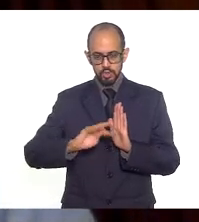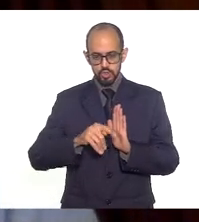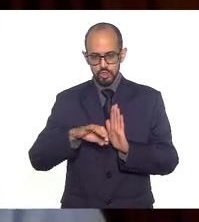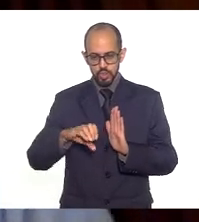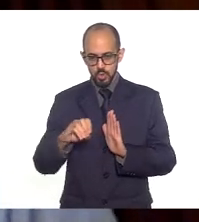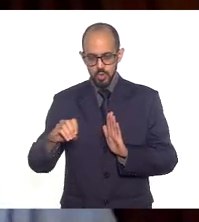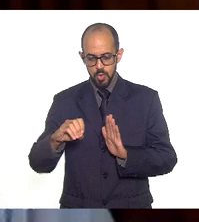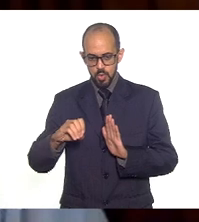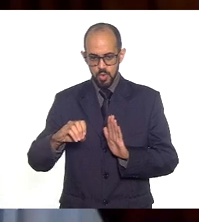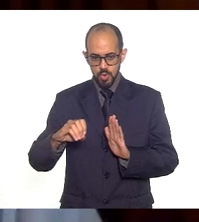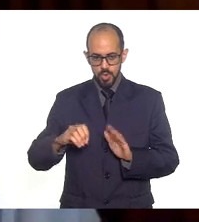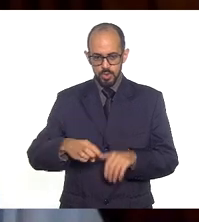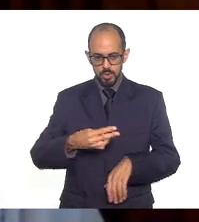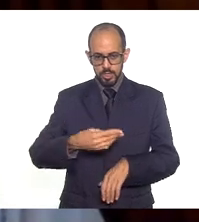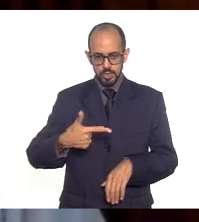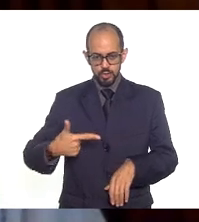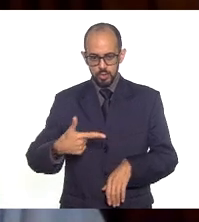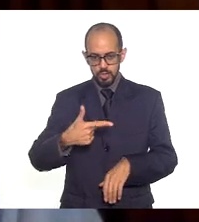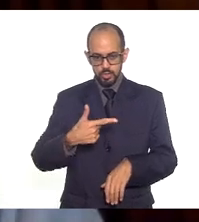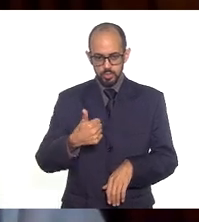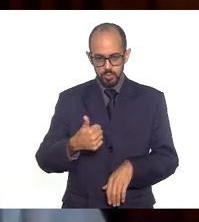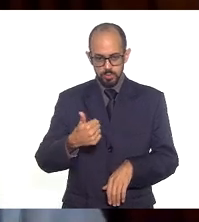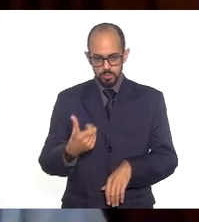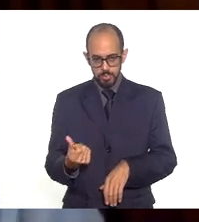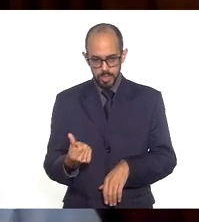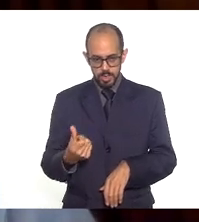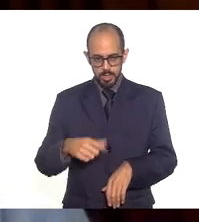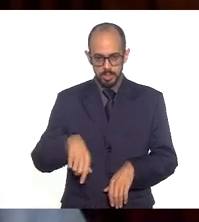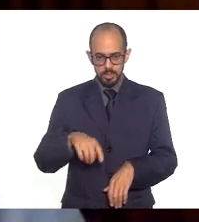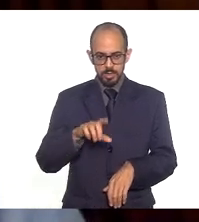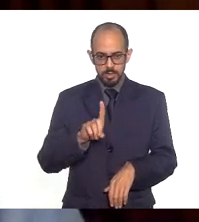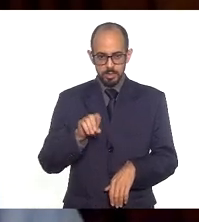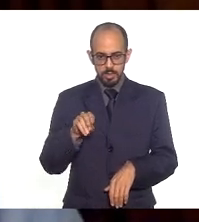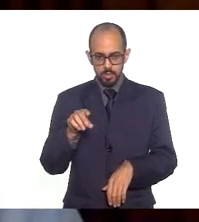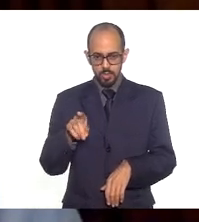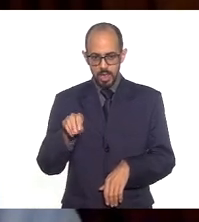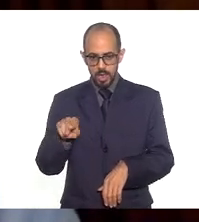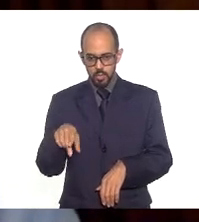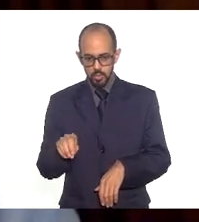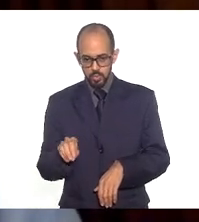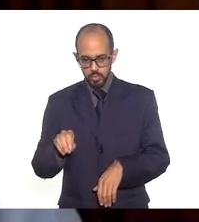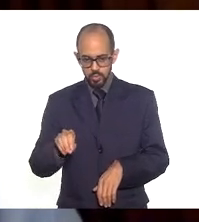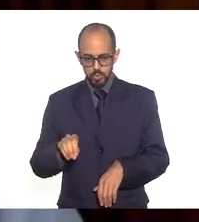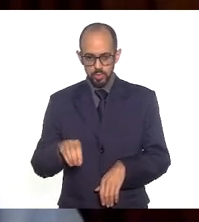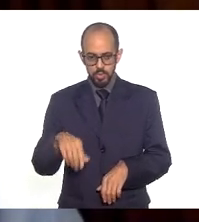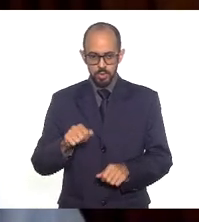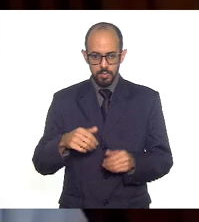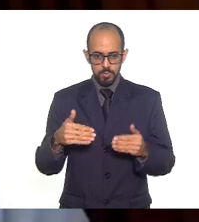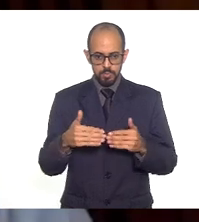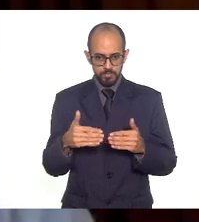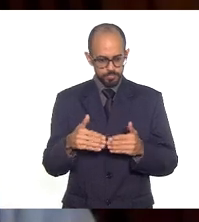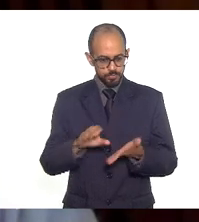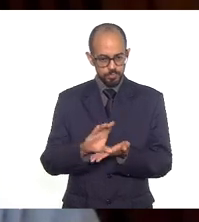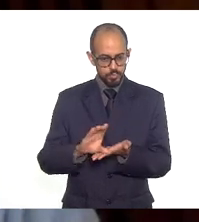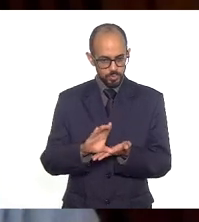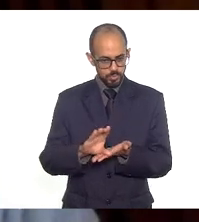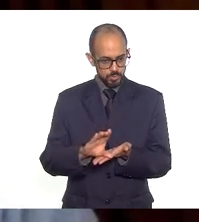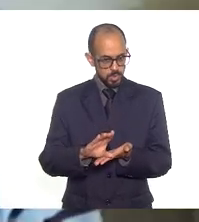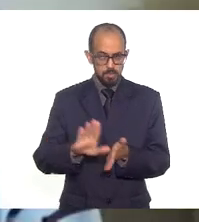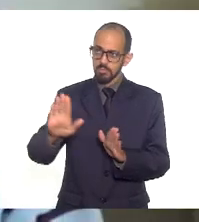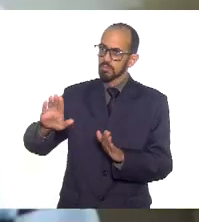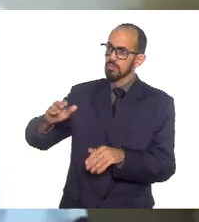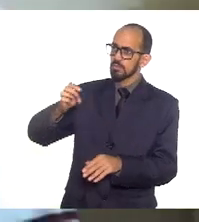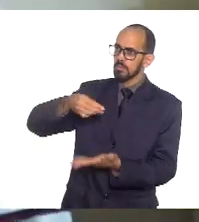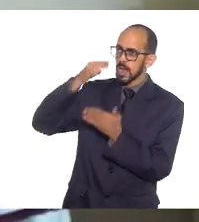projeto de lei 3216-2020, autoria do deputado doutor Deodato, parecer pela constitucionalidade. Ô